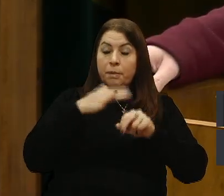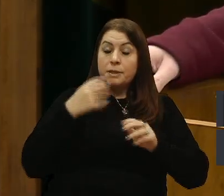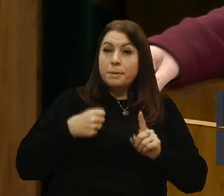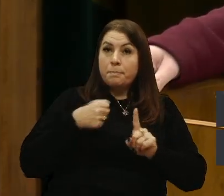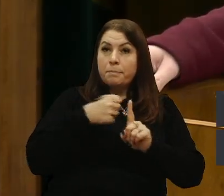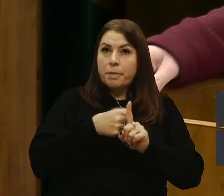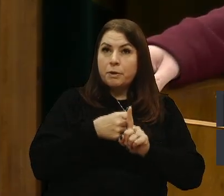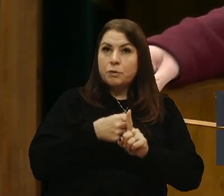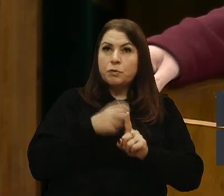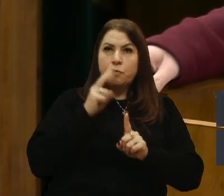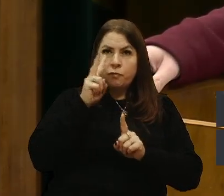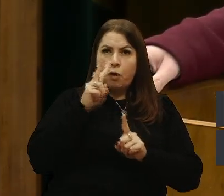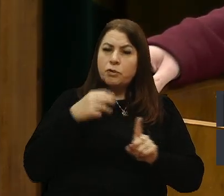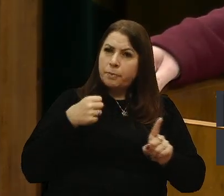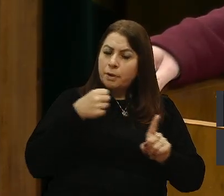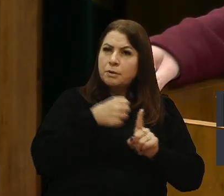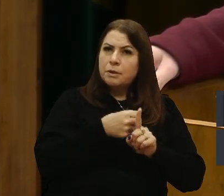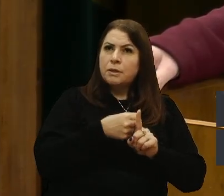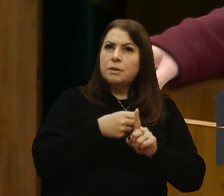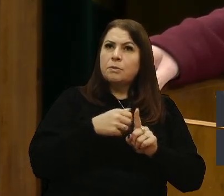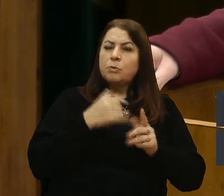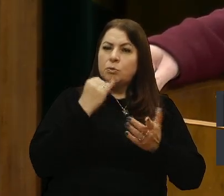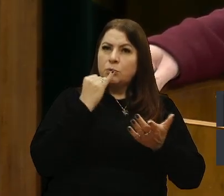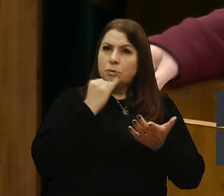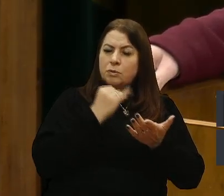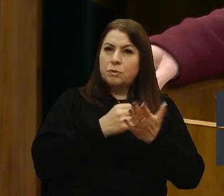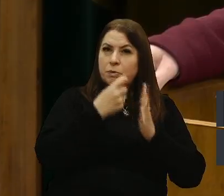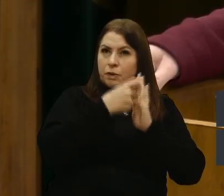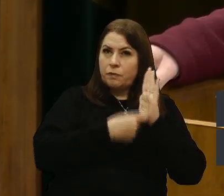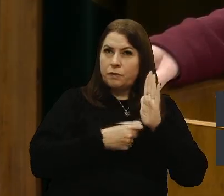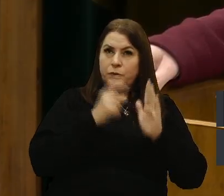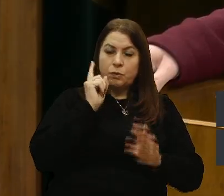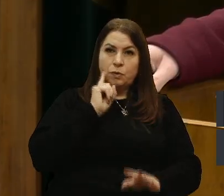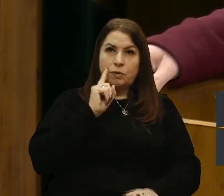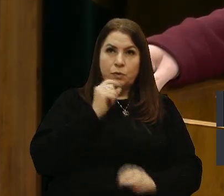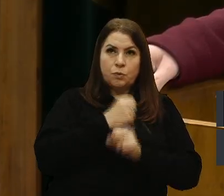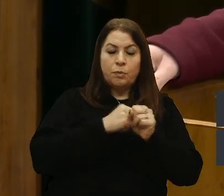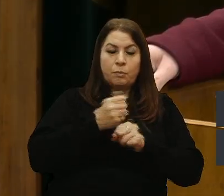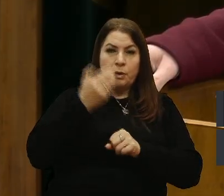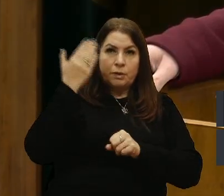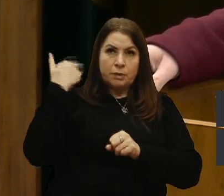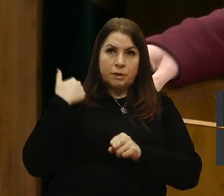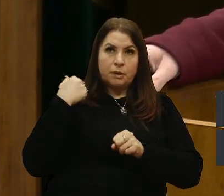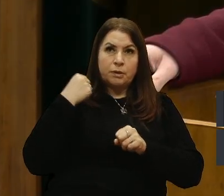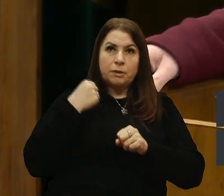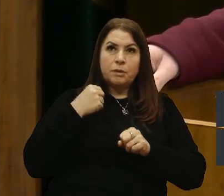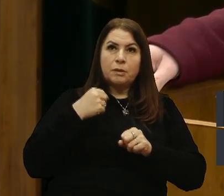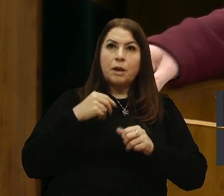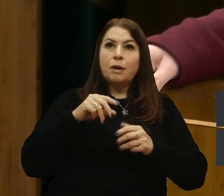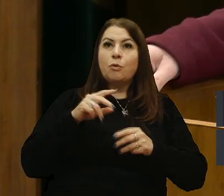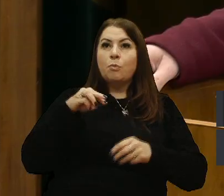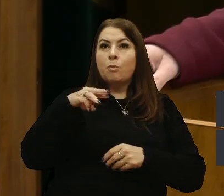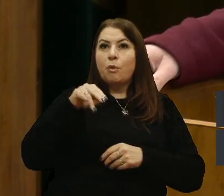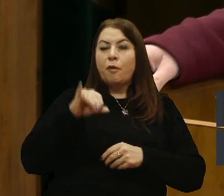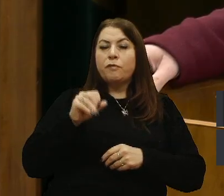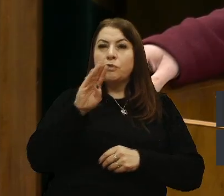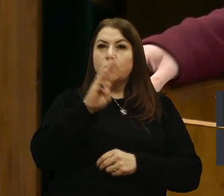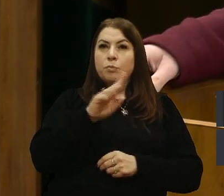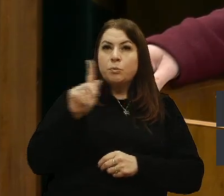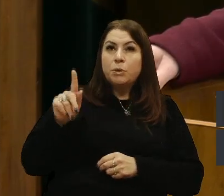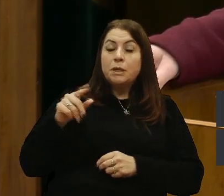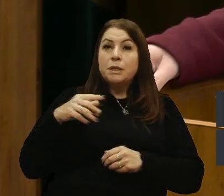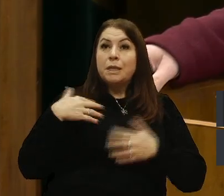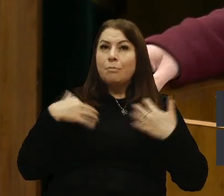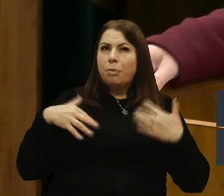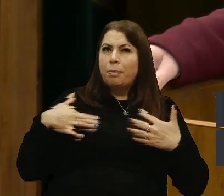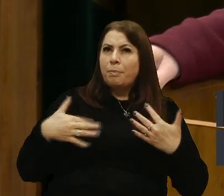Impactos. Fortemente impactado pelo tarifaço dos Estados Unidos, no ano passado, o polo moveleiro de Bento Gonçalves está